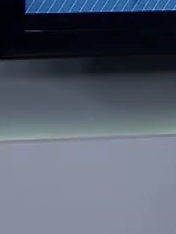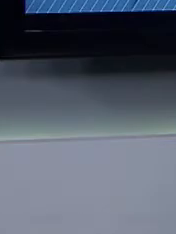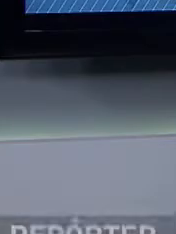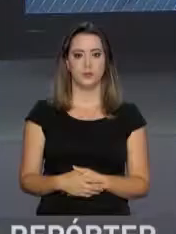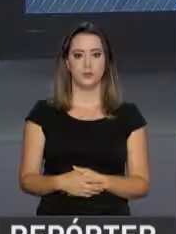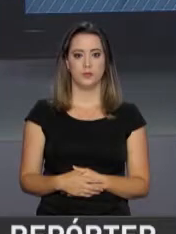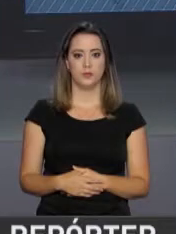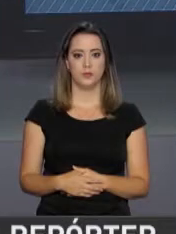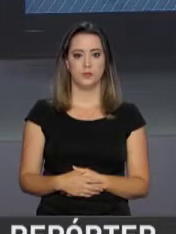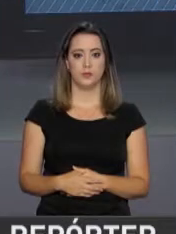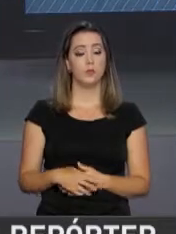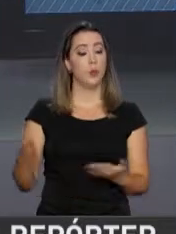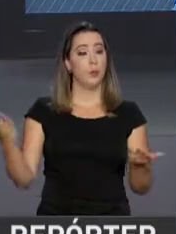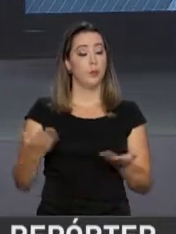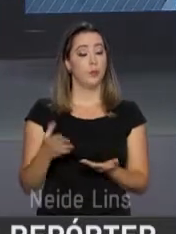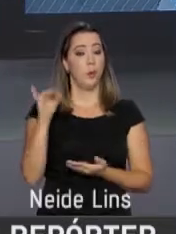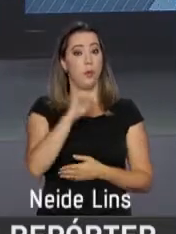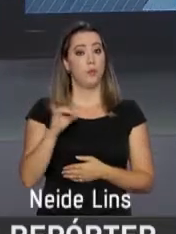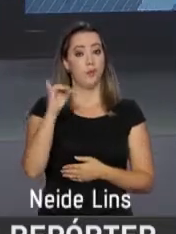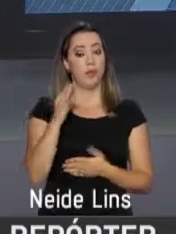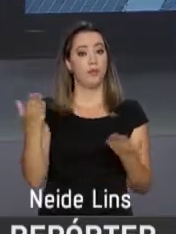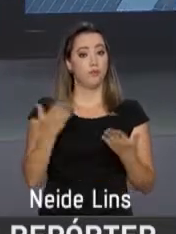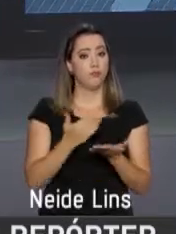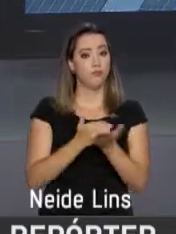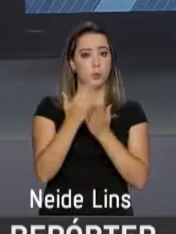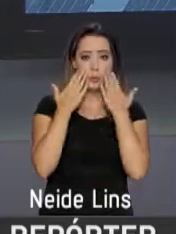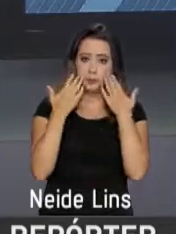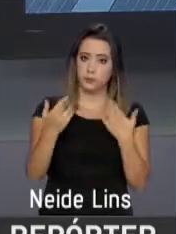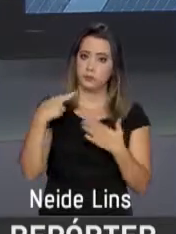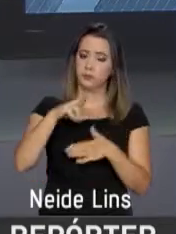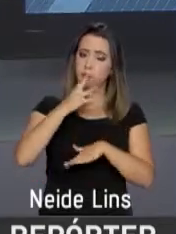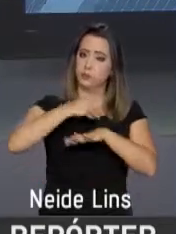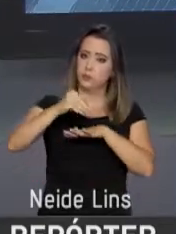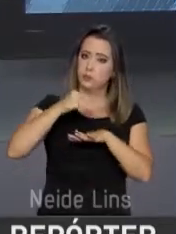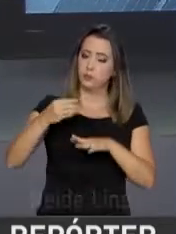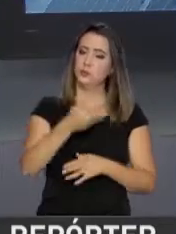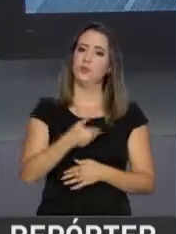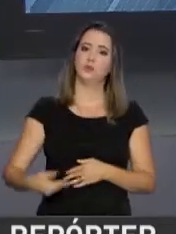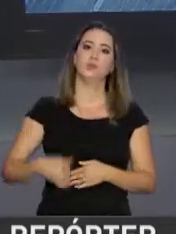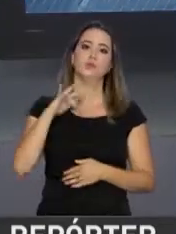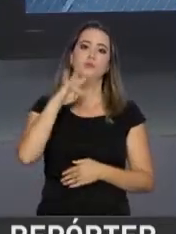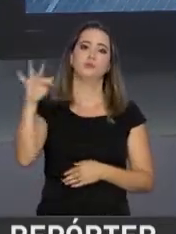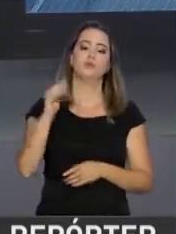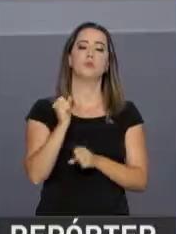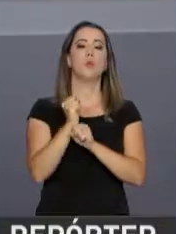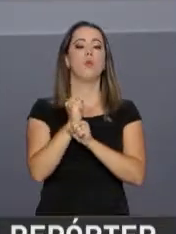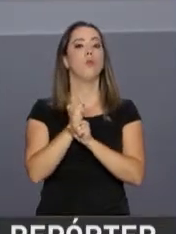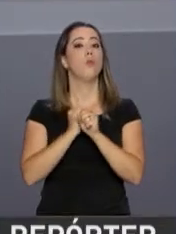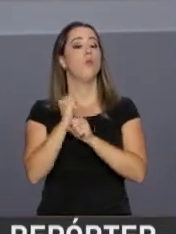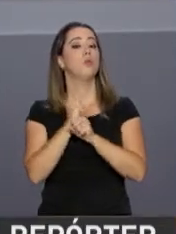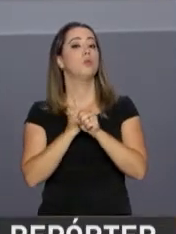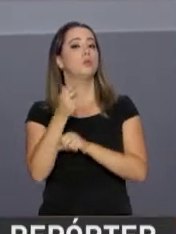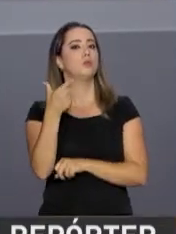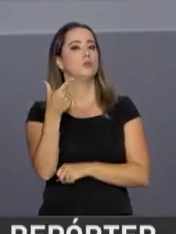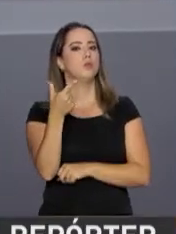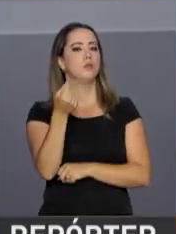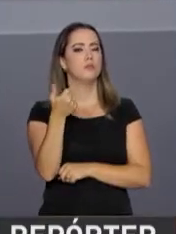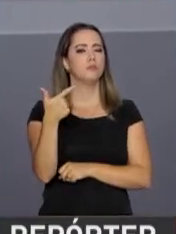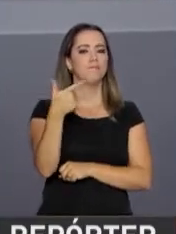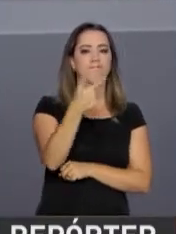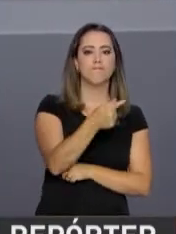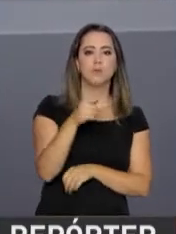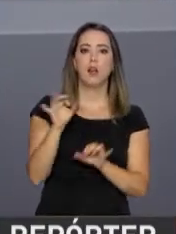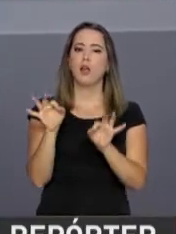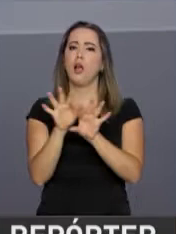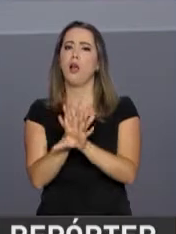olá começa agora mais um repórter nbr com as notícias do governo federal o ano de 2017